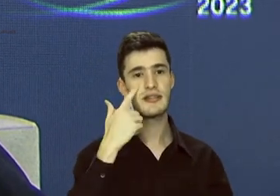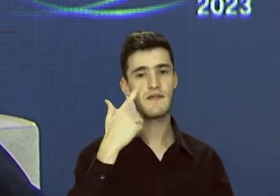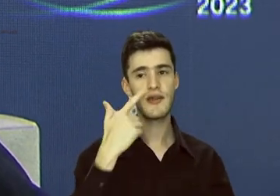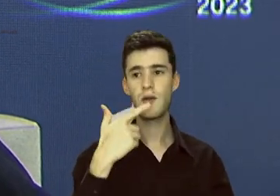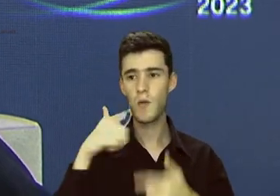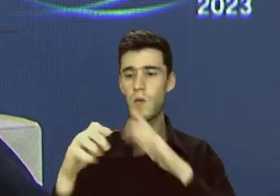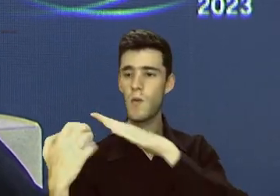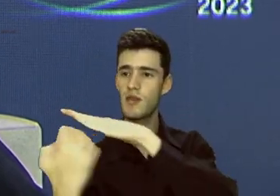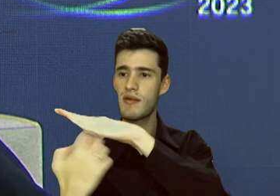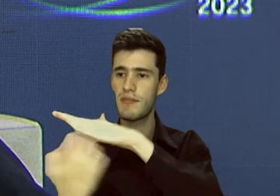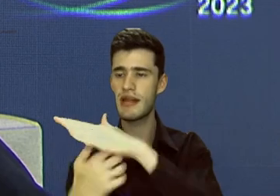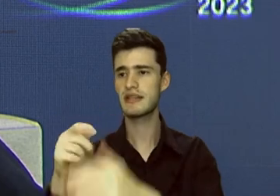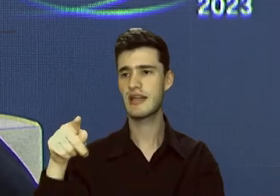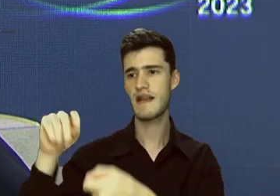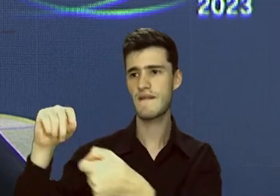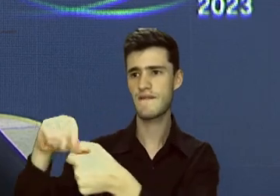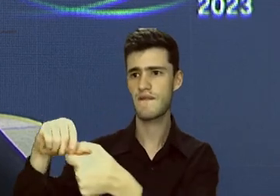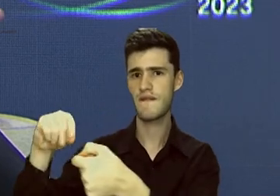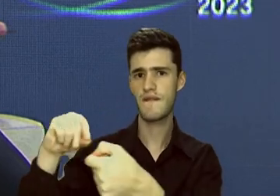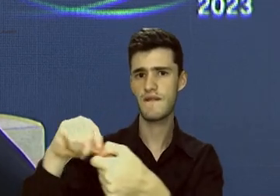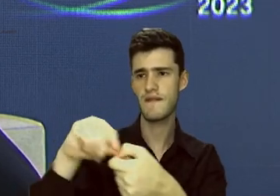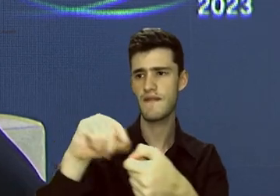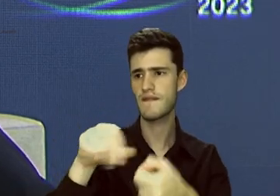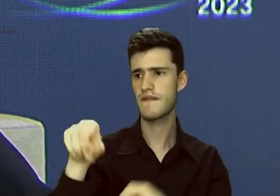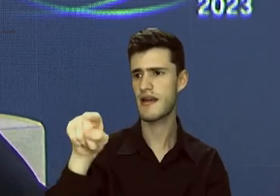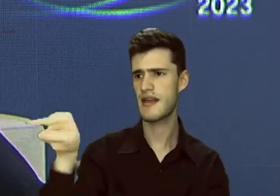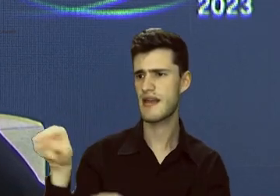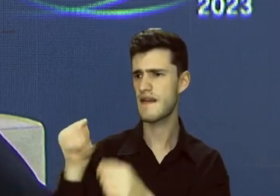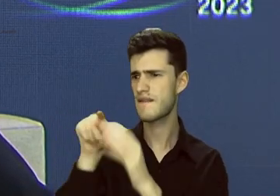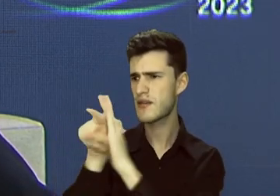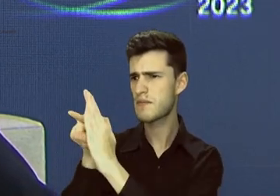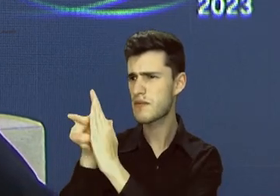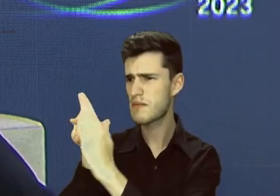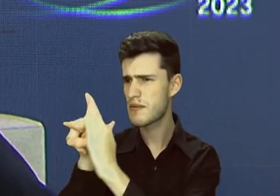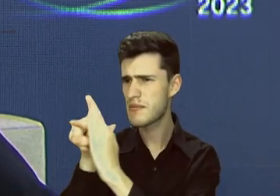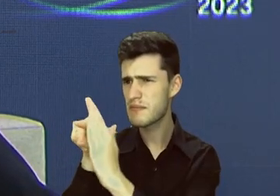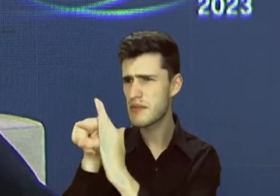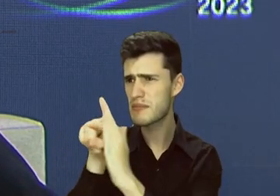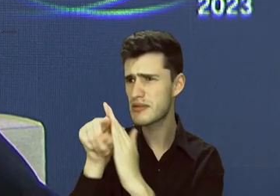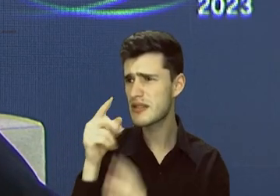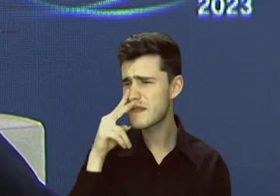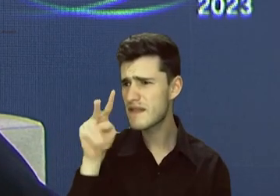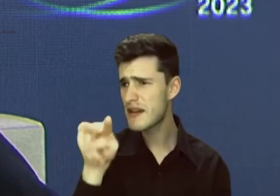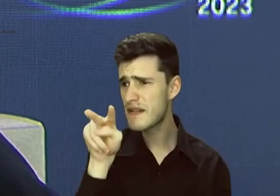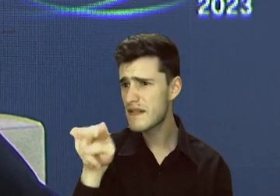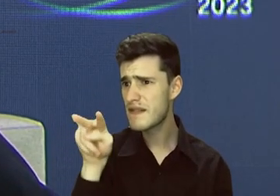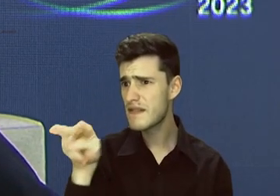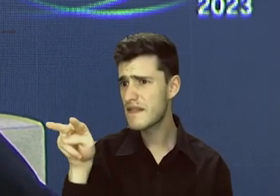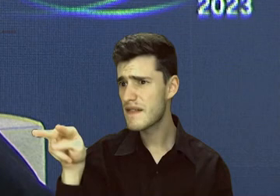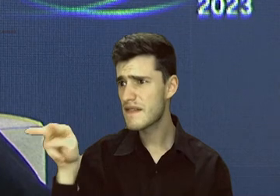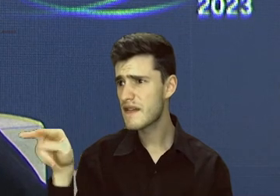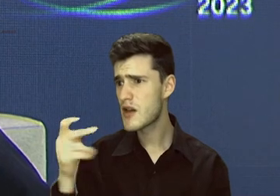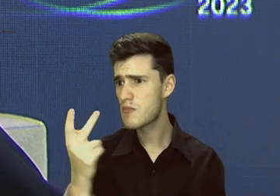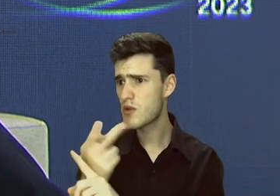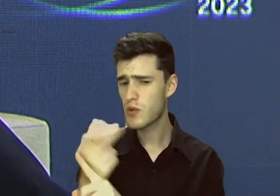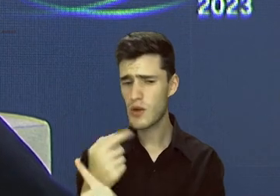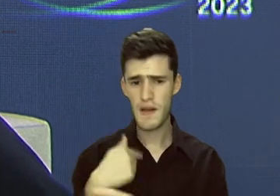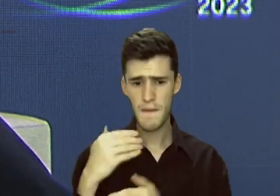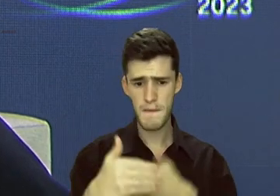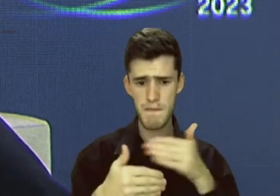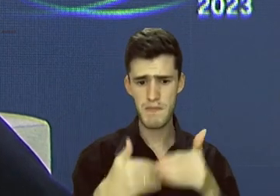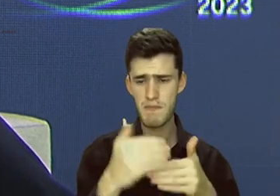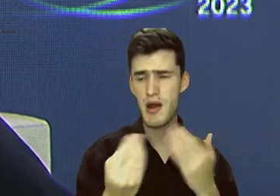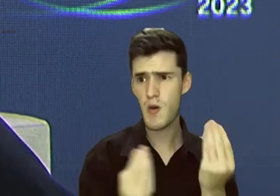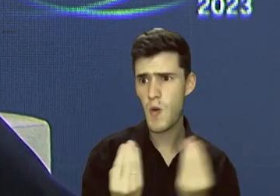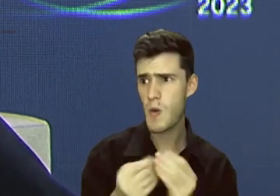empresas fazendo esses movimentos muito grandes e você né fica procurando ali o próximo passo né e